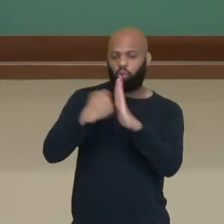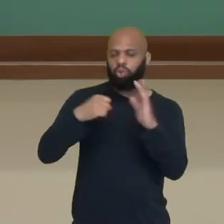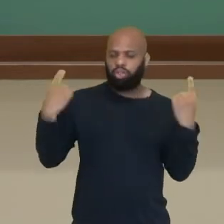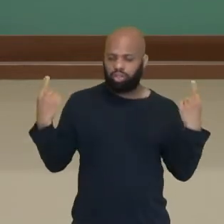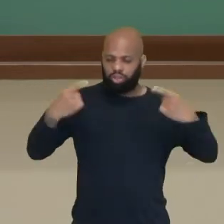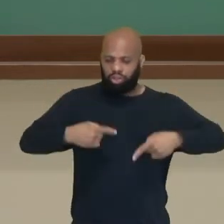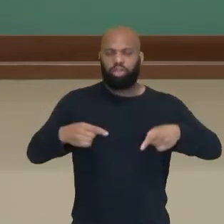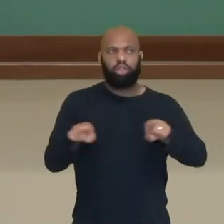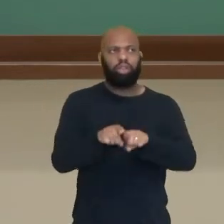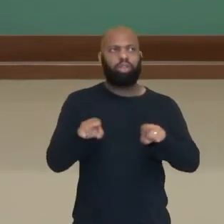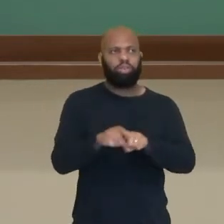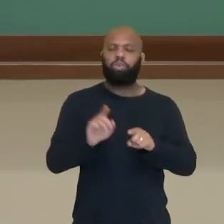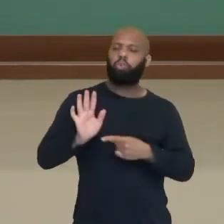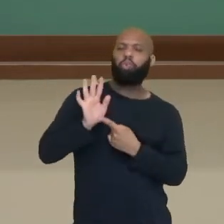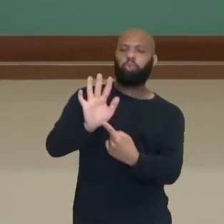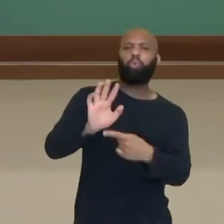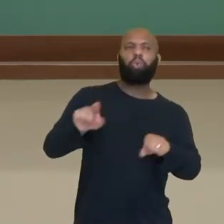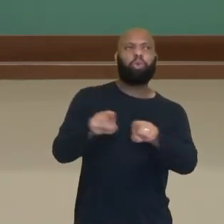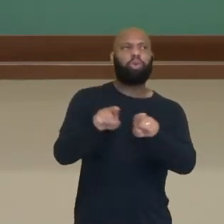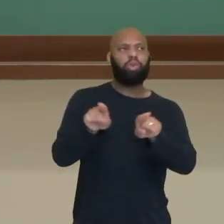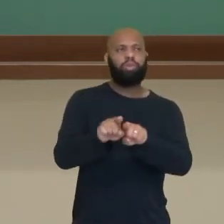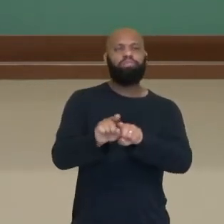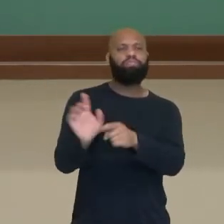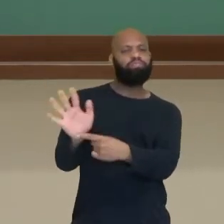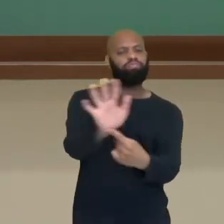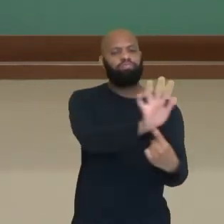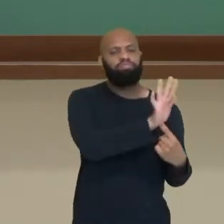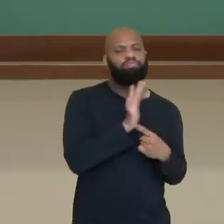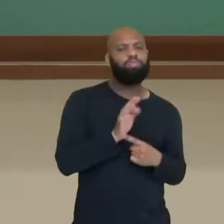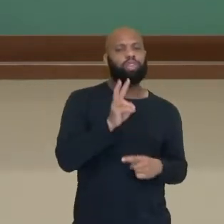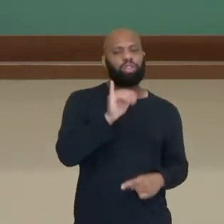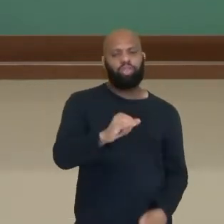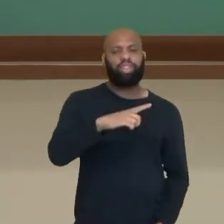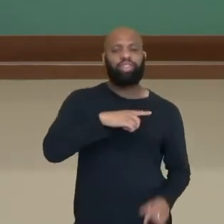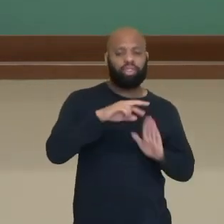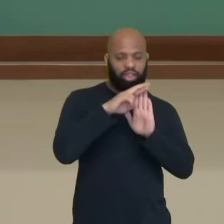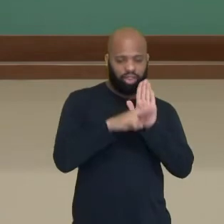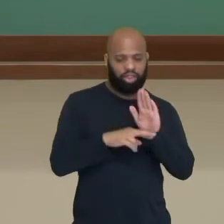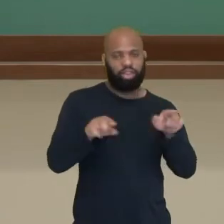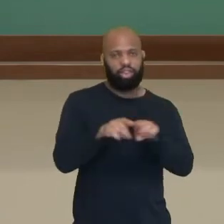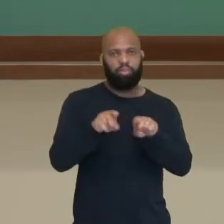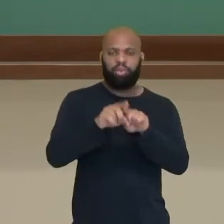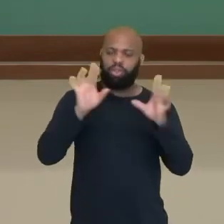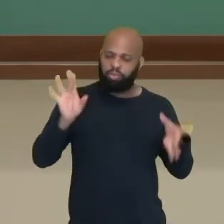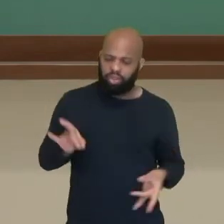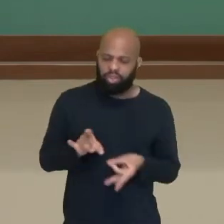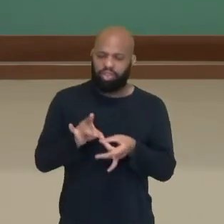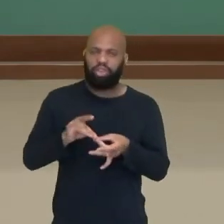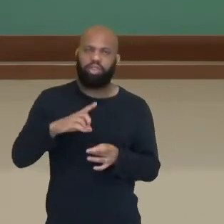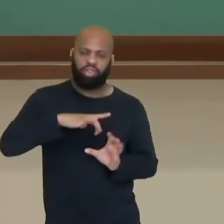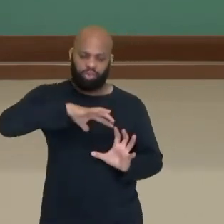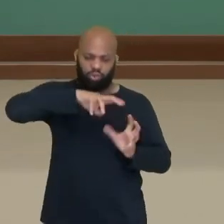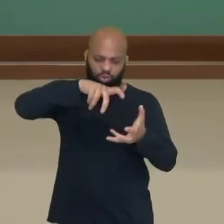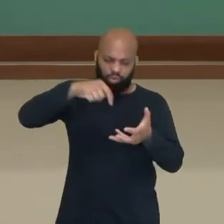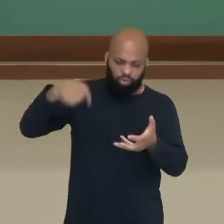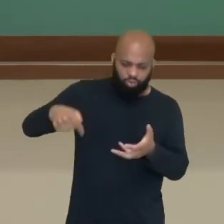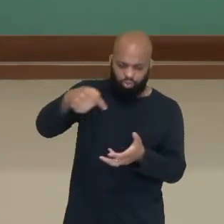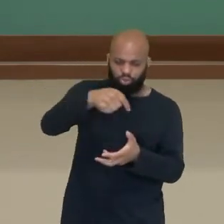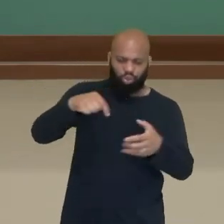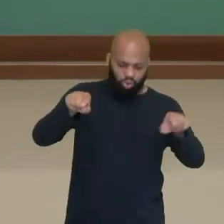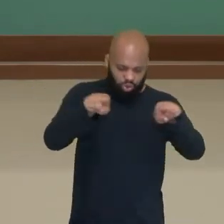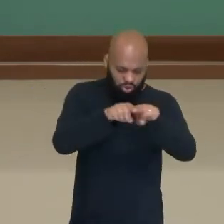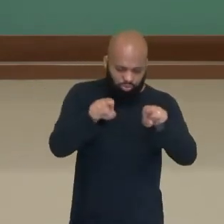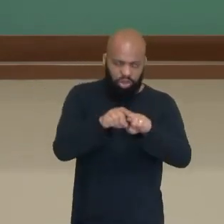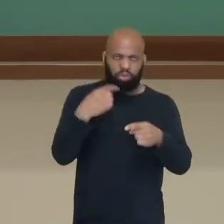combates, as demonstrações e as apresentações tenham regras específicas no mundo inteiro, para que as